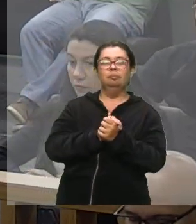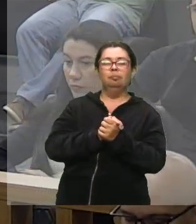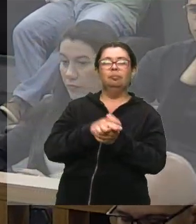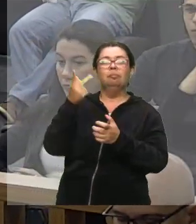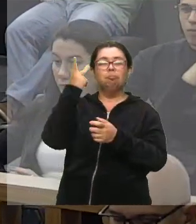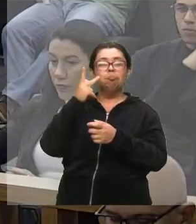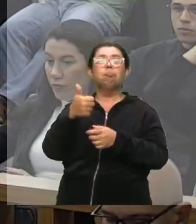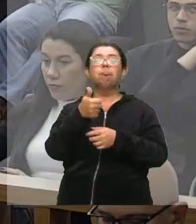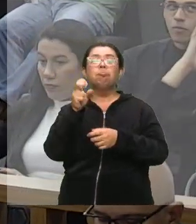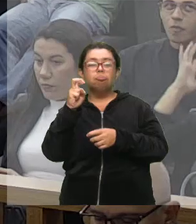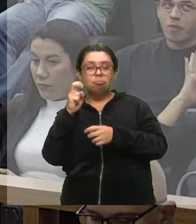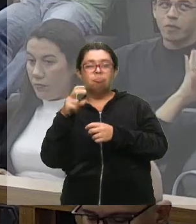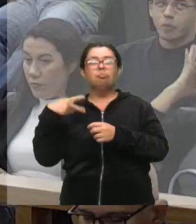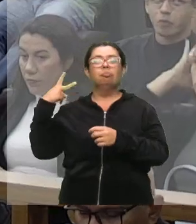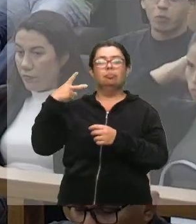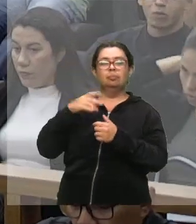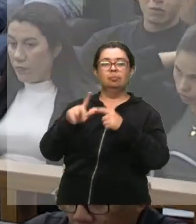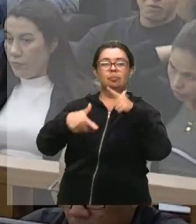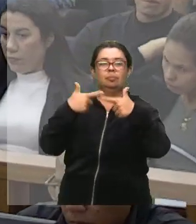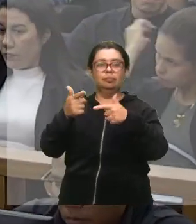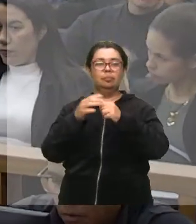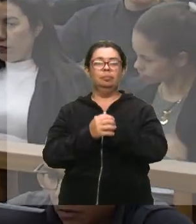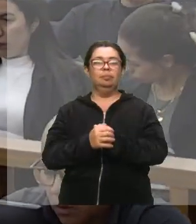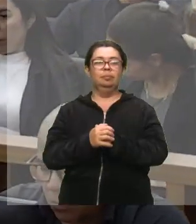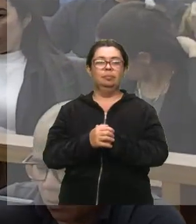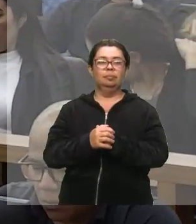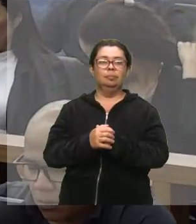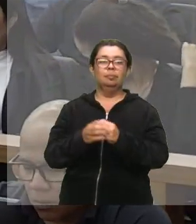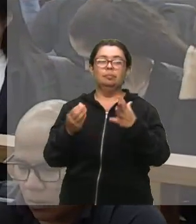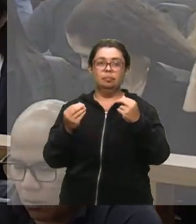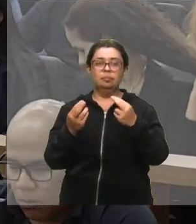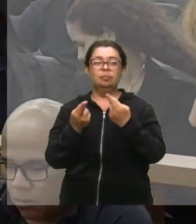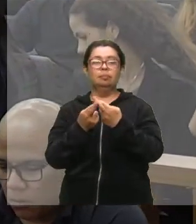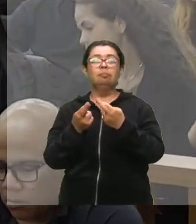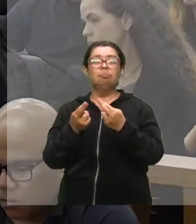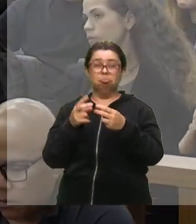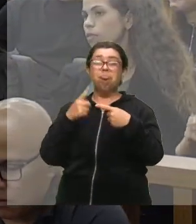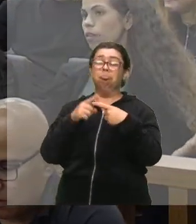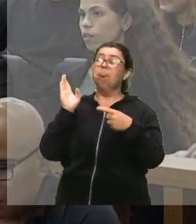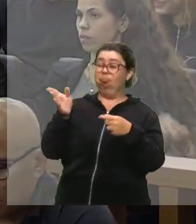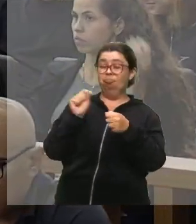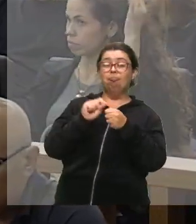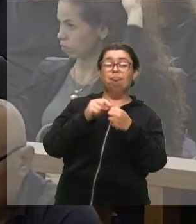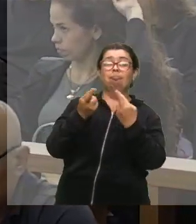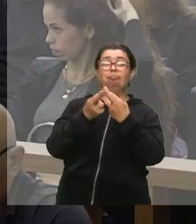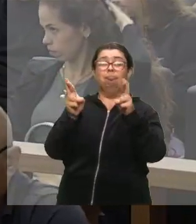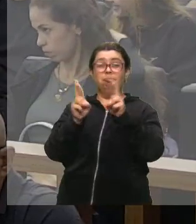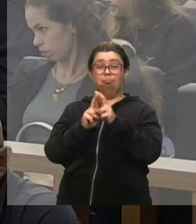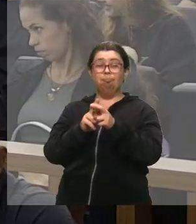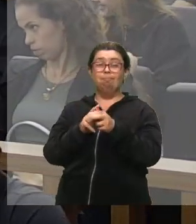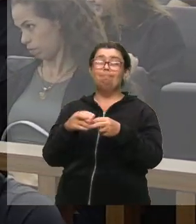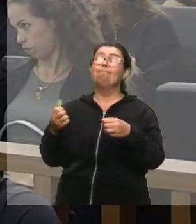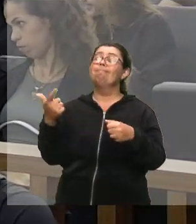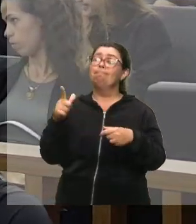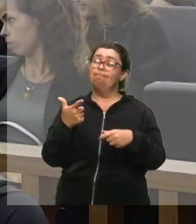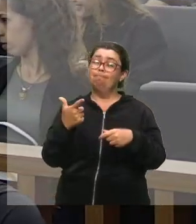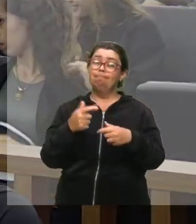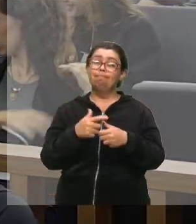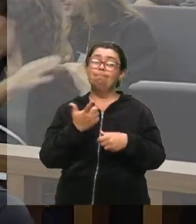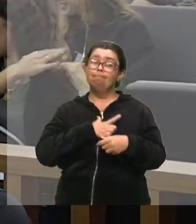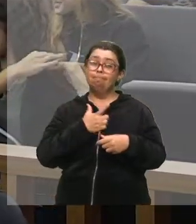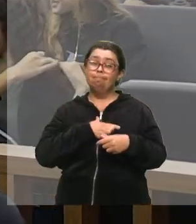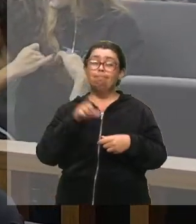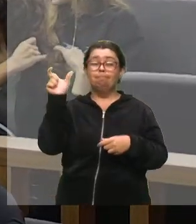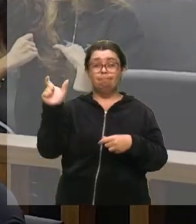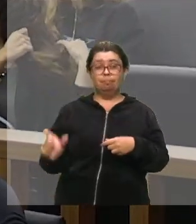depois a gente fazer aí, durante esse mandato, várias audiências vazias. Então, meu muito obrigado. E para